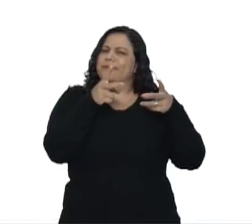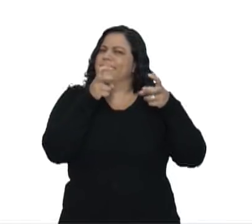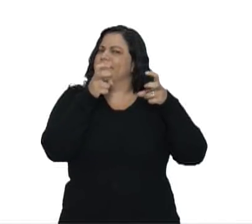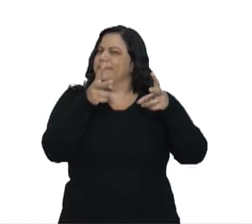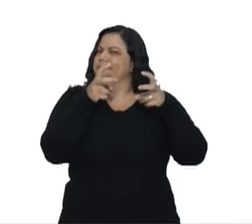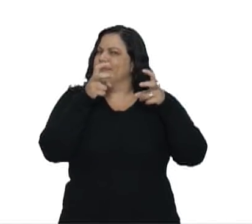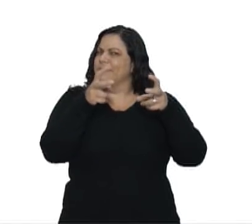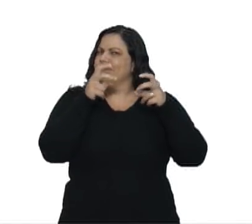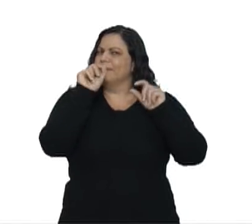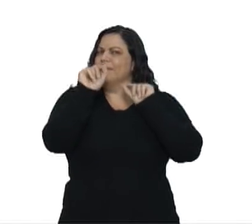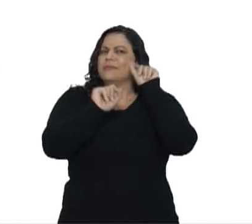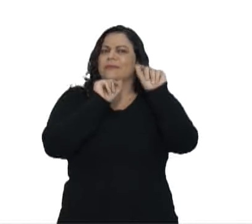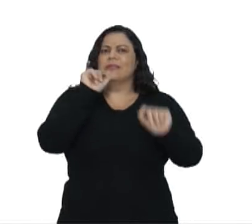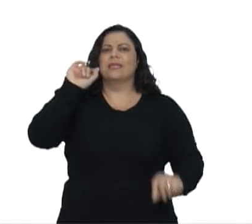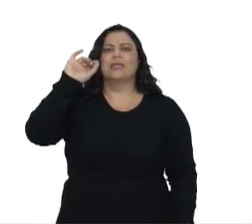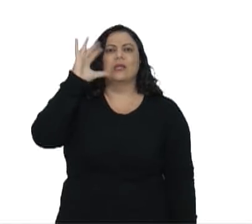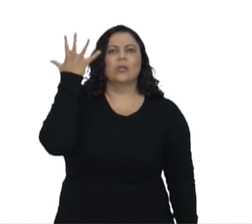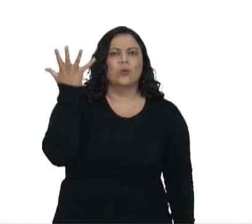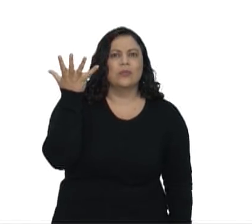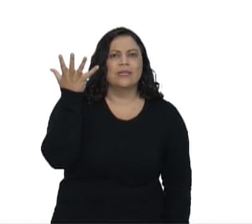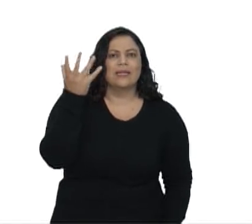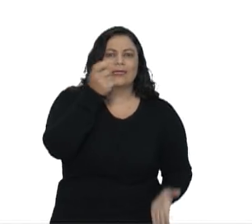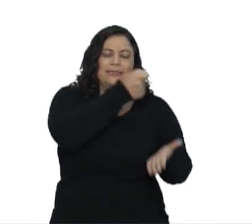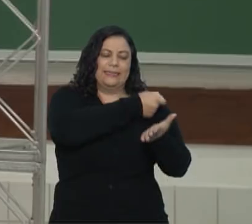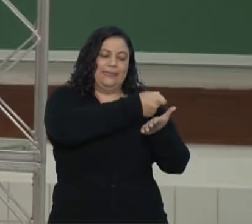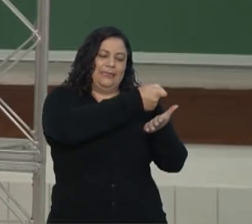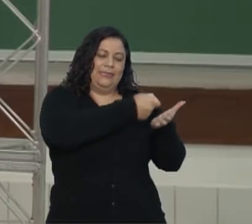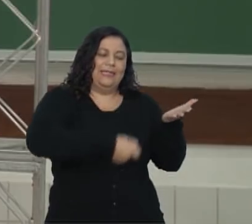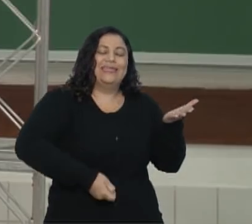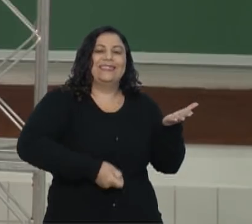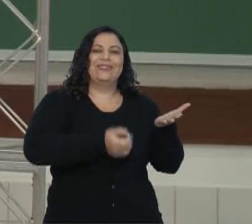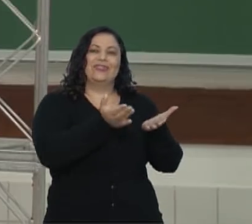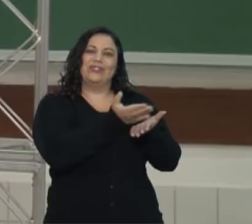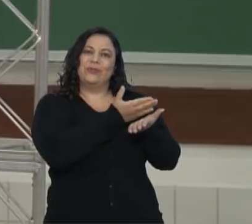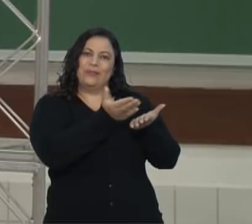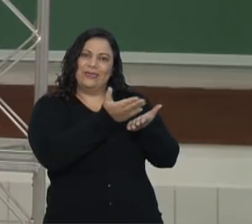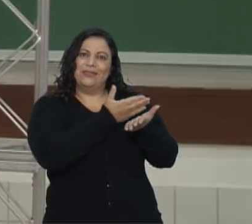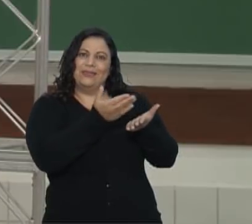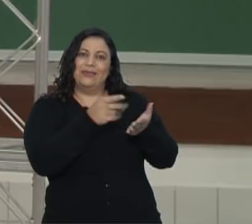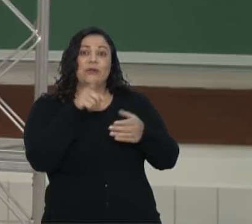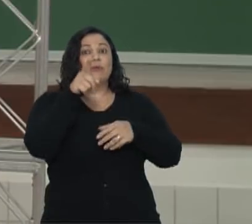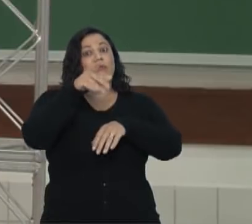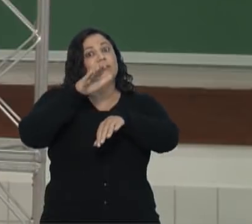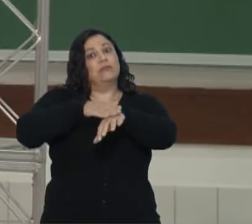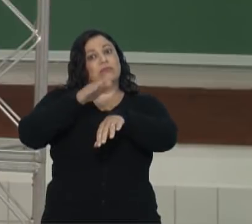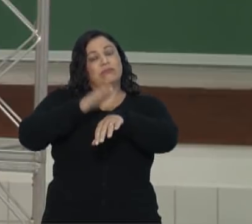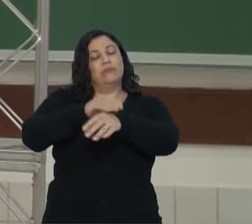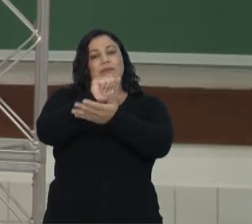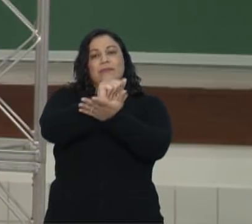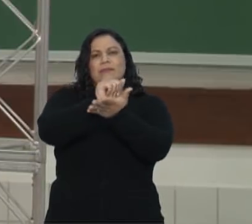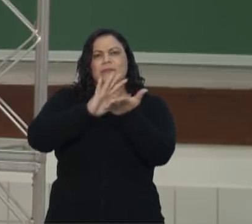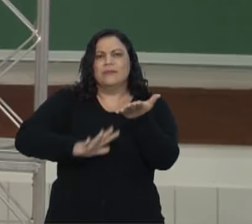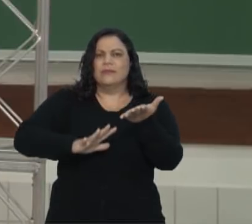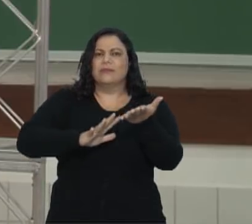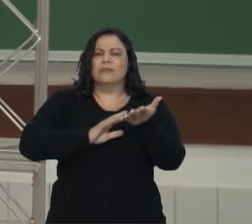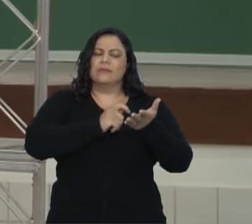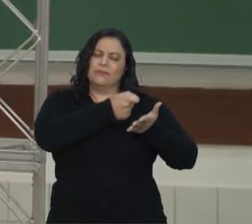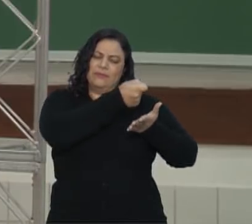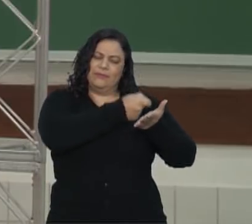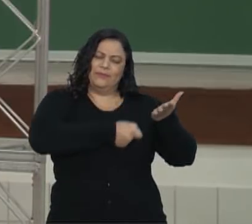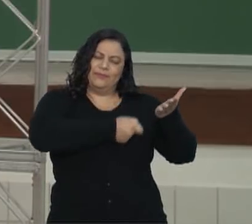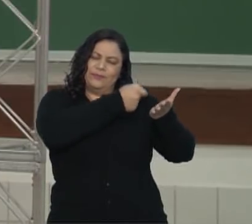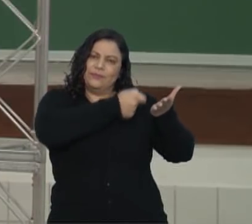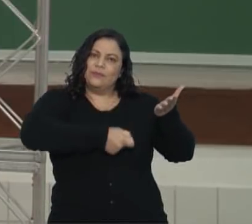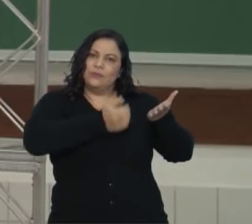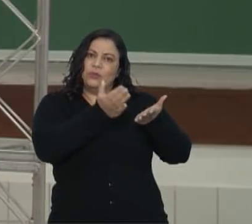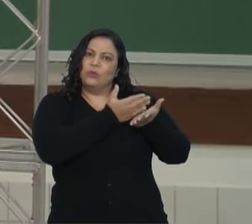observe o que acontece e registre em seu caderno. Então, caso você faça essa atividade, registre o que